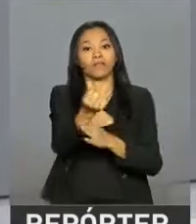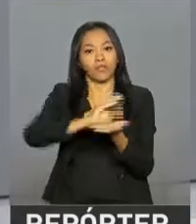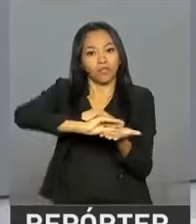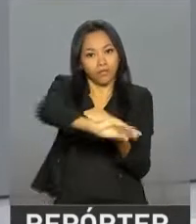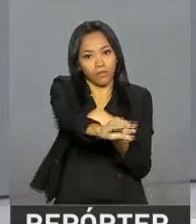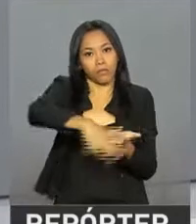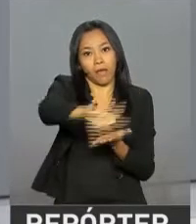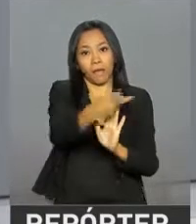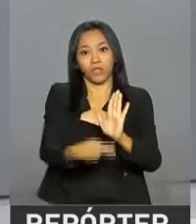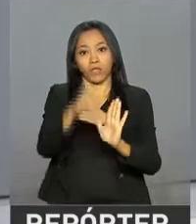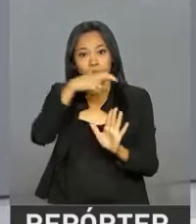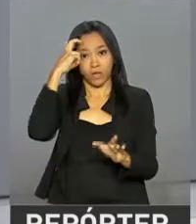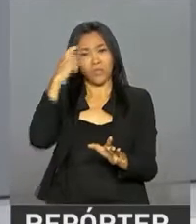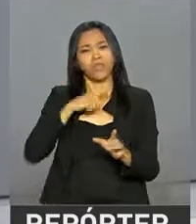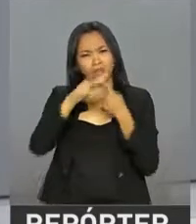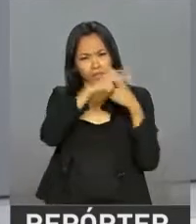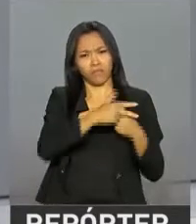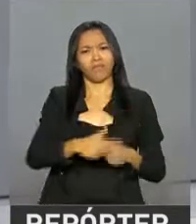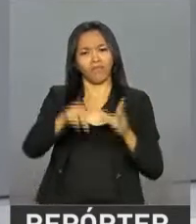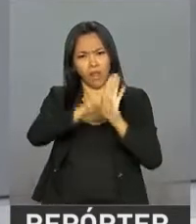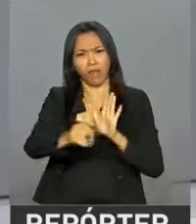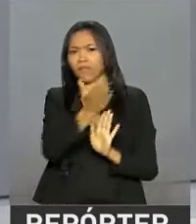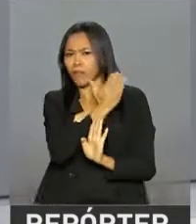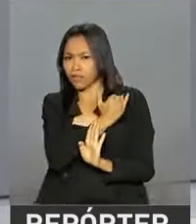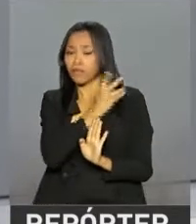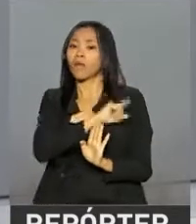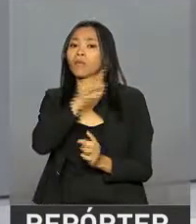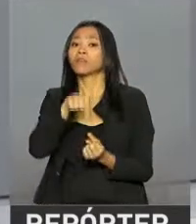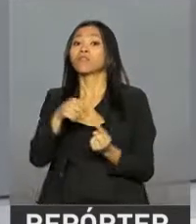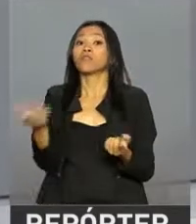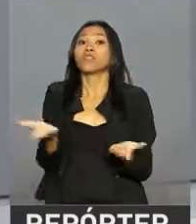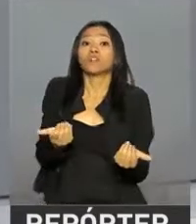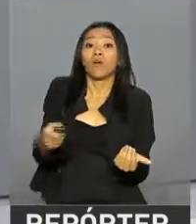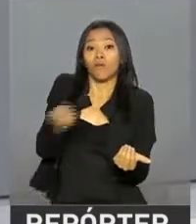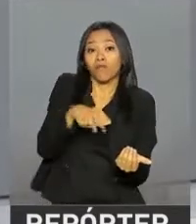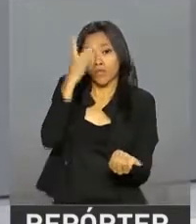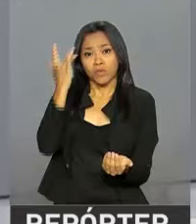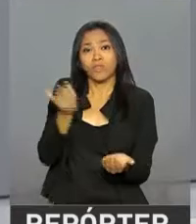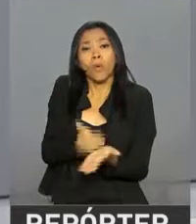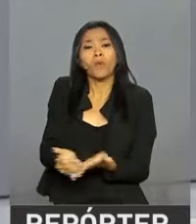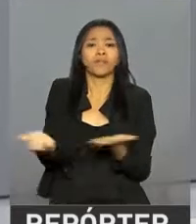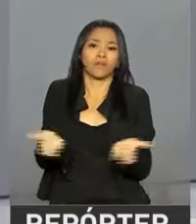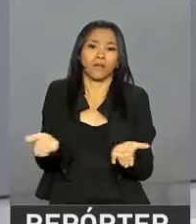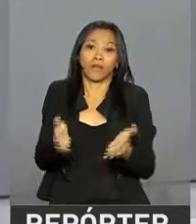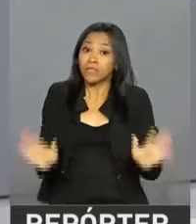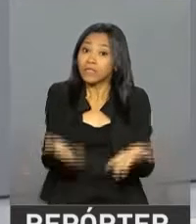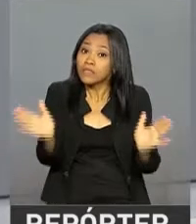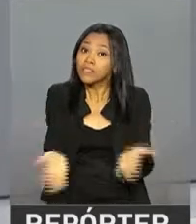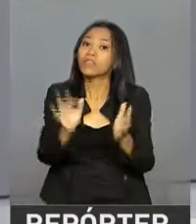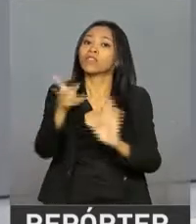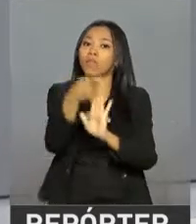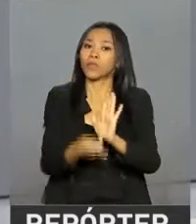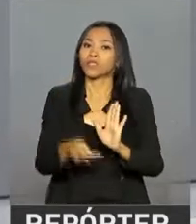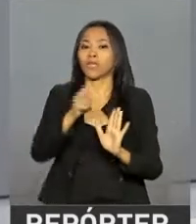por mudanças no final do ano passado para dar mais oportunidade a iniciantes e jovens além de incentivar projetos de comunidades